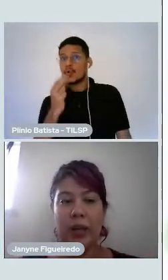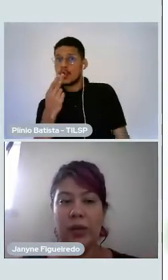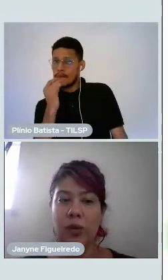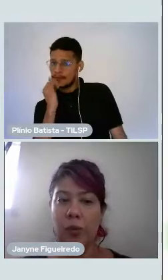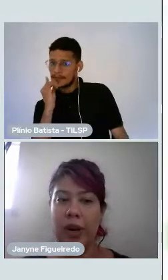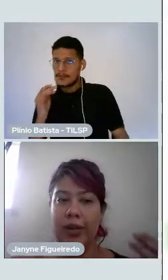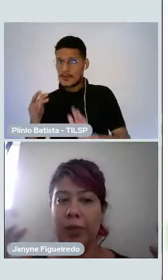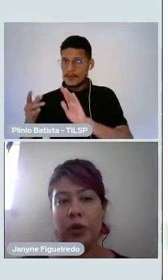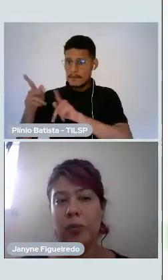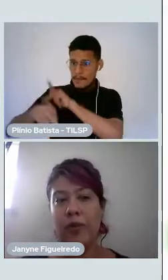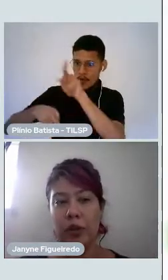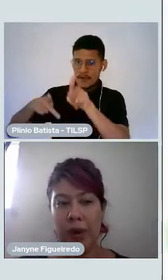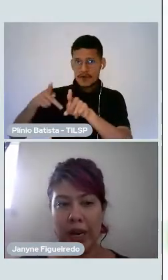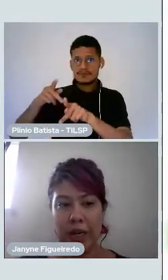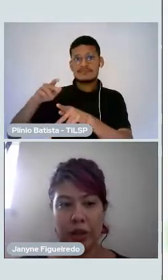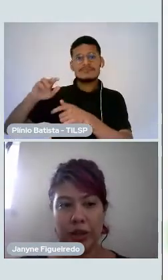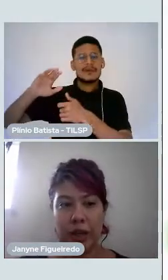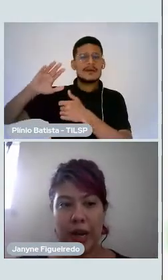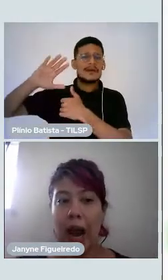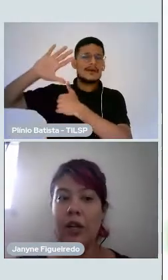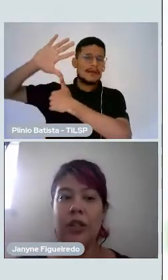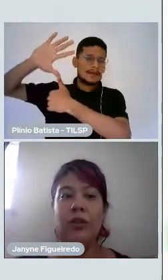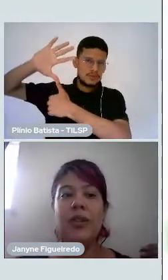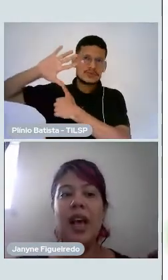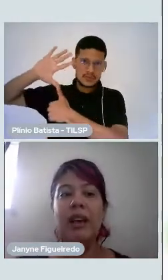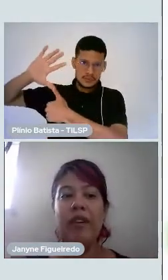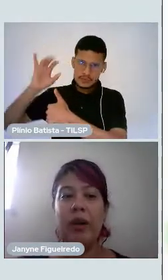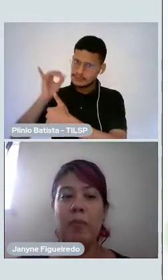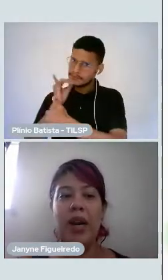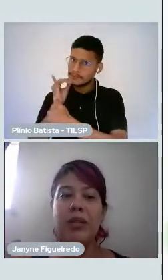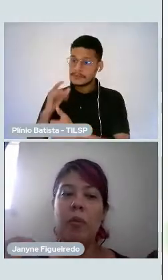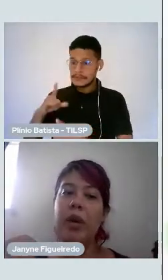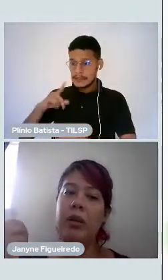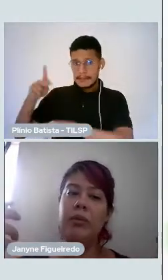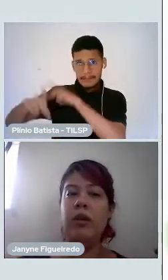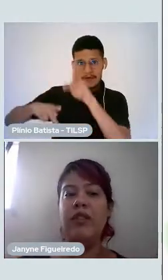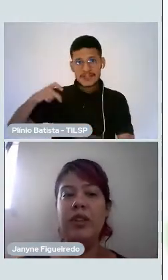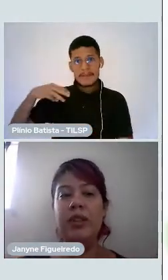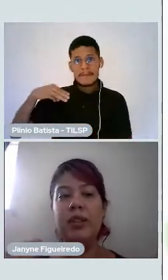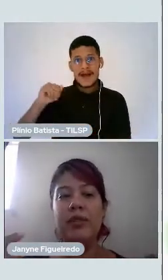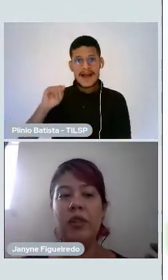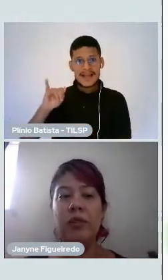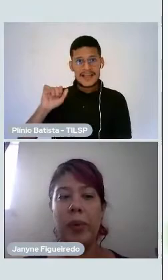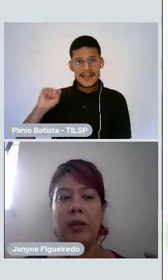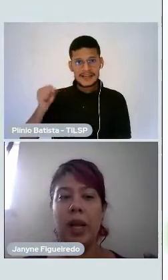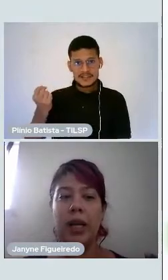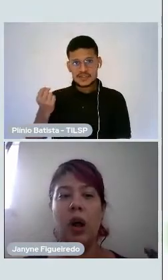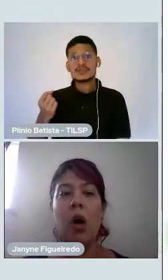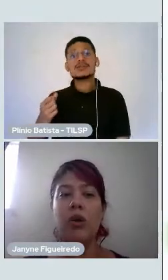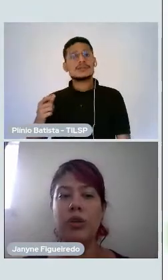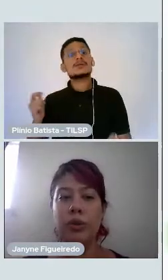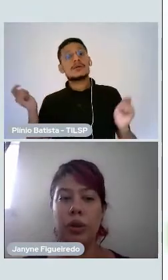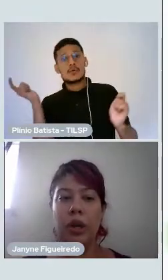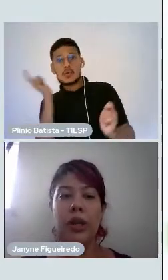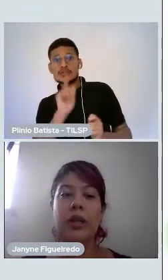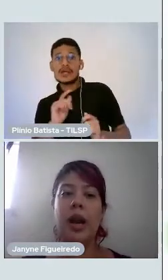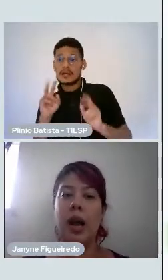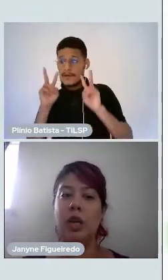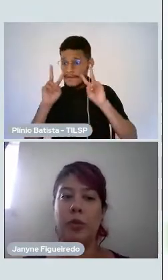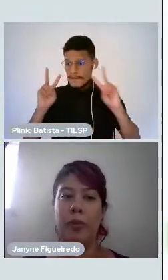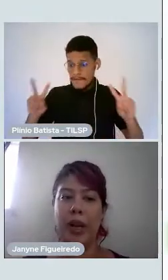povo da América do Sul, por exemplo, os povos maias, a gente consegue ver mais ou menos o nível de desenvolvimento